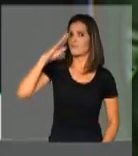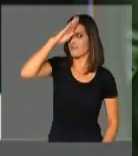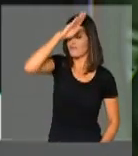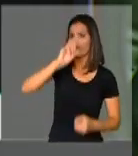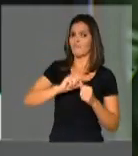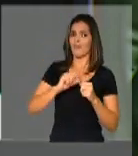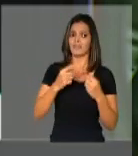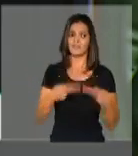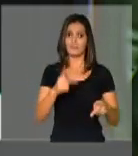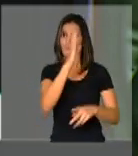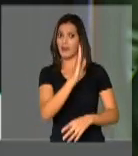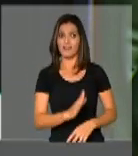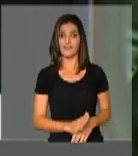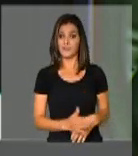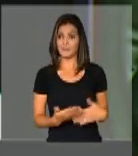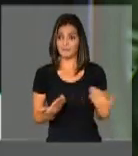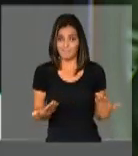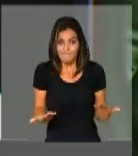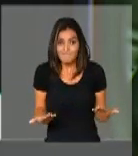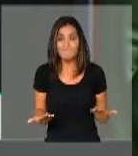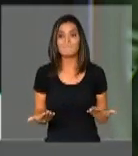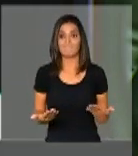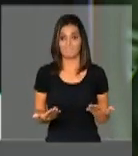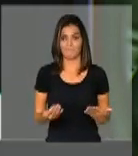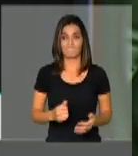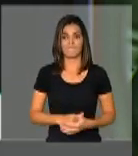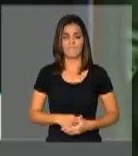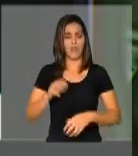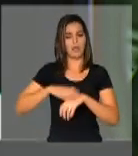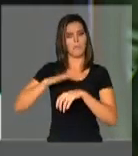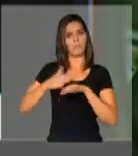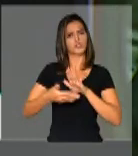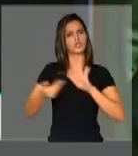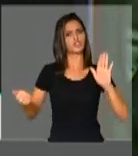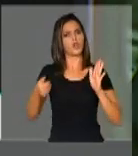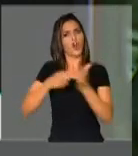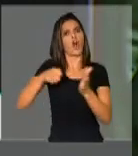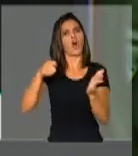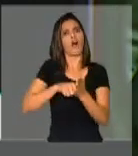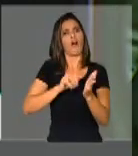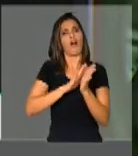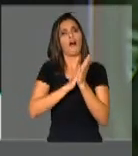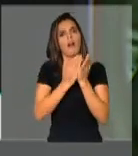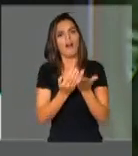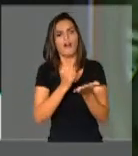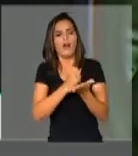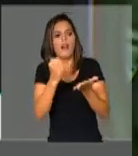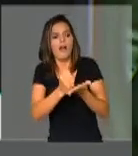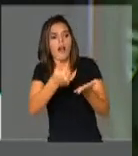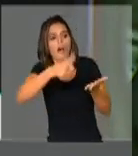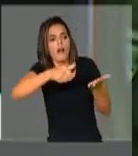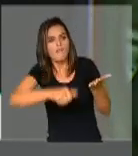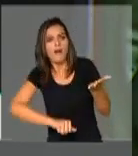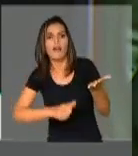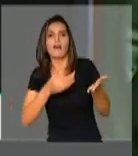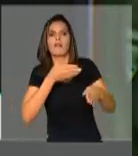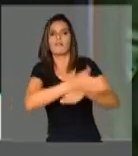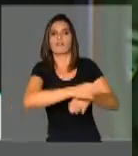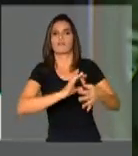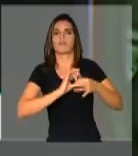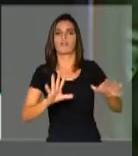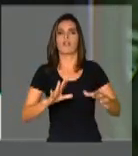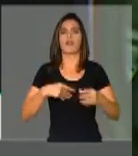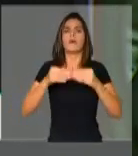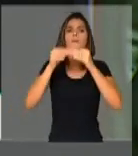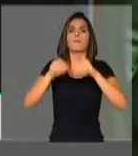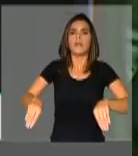República fez com o nosso país, retirando as exigências de visto, com prejuízo de arrecadação de